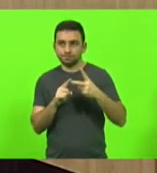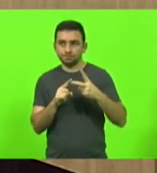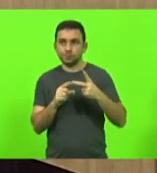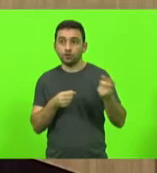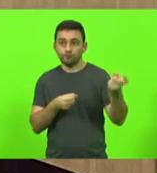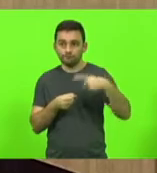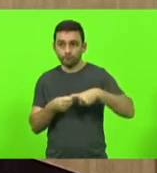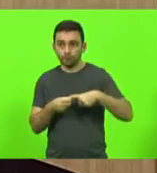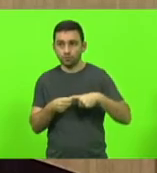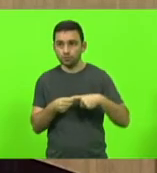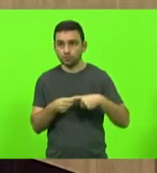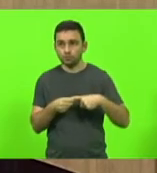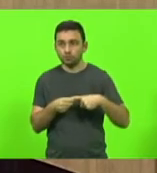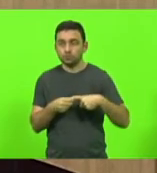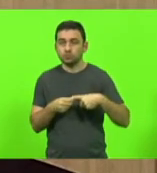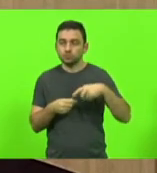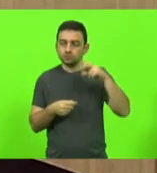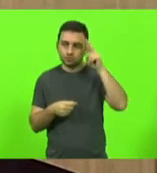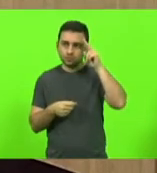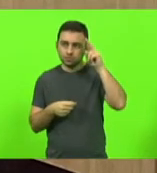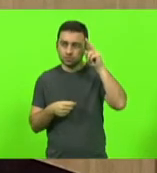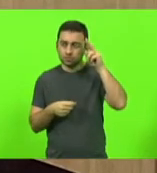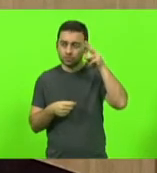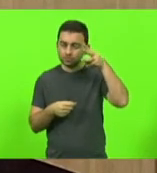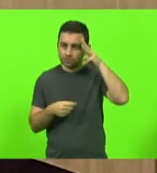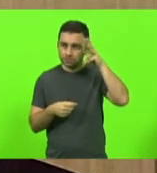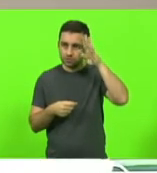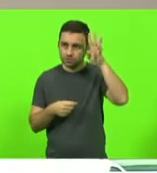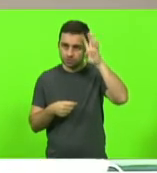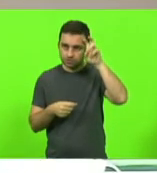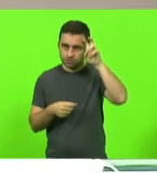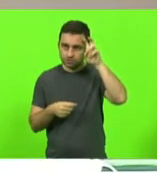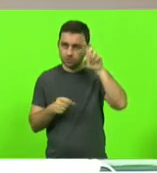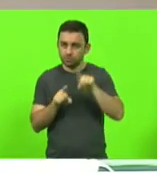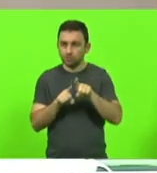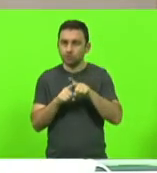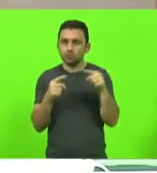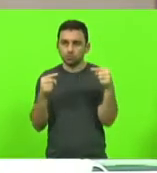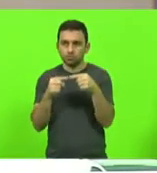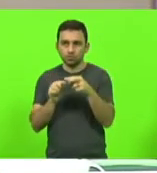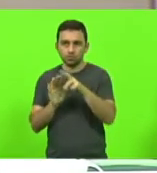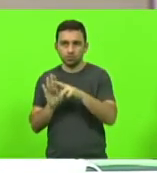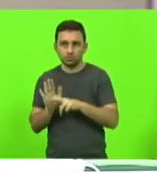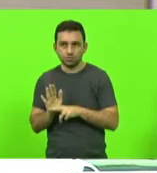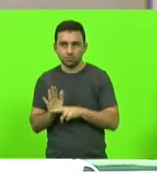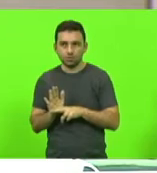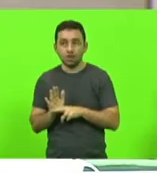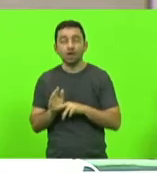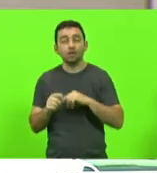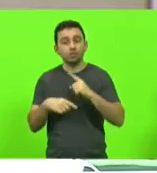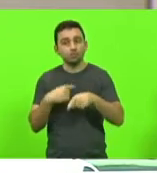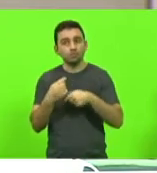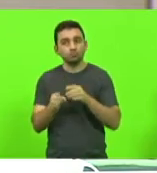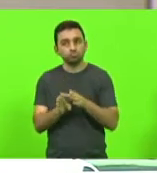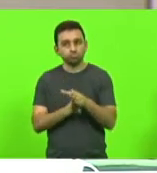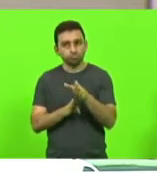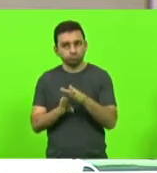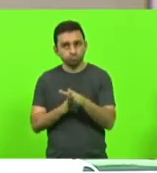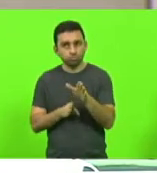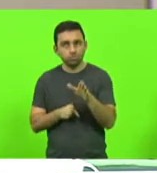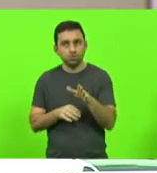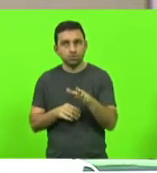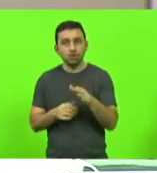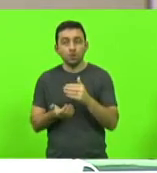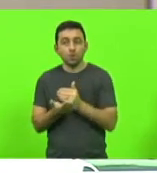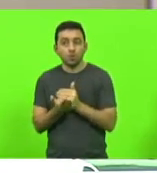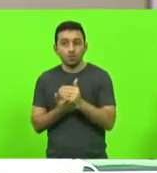retorno terça, quarta e quinta, normal, conforme o regimento. Na sequência, vem uma sugestão para que a gente inicie isso no